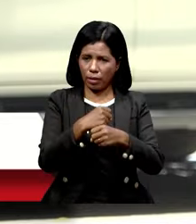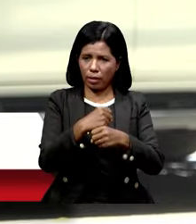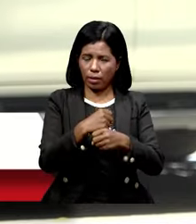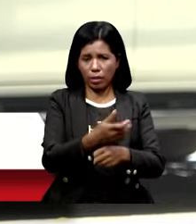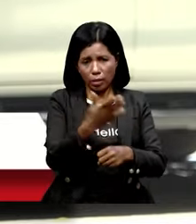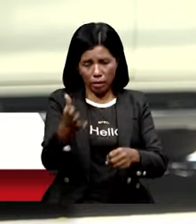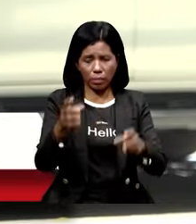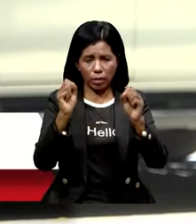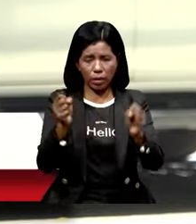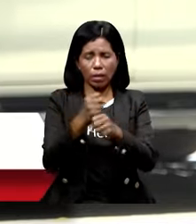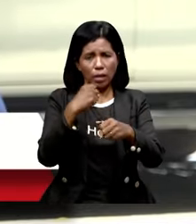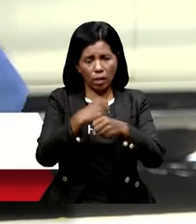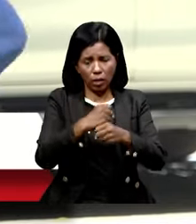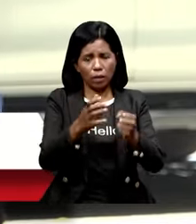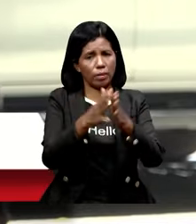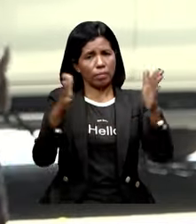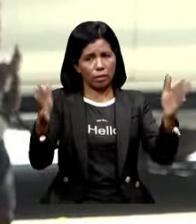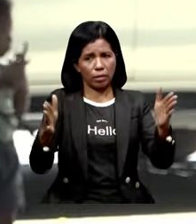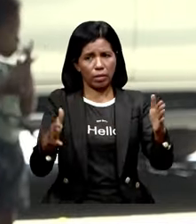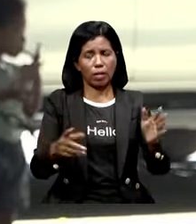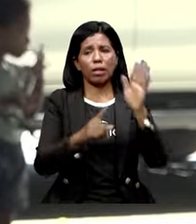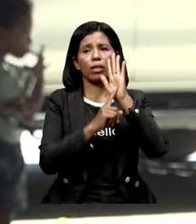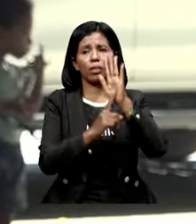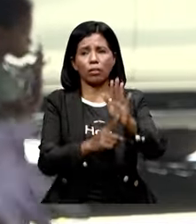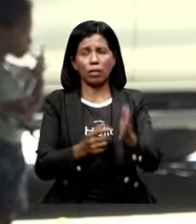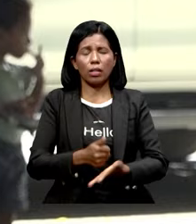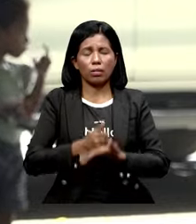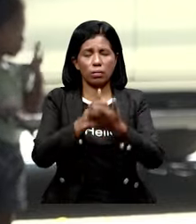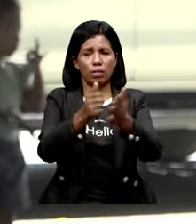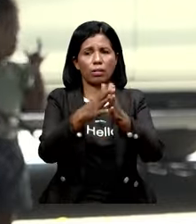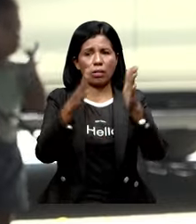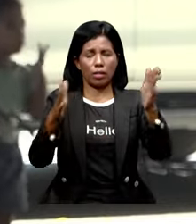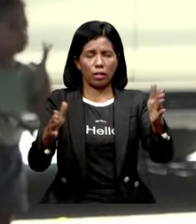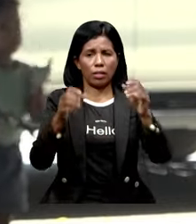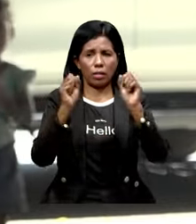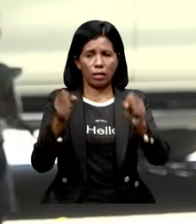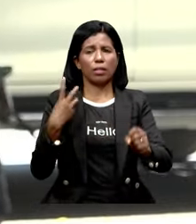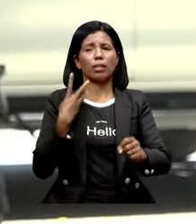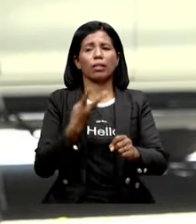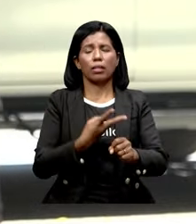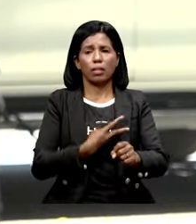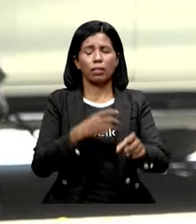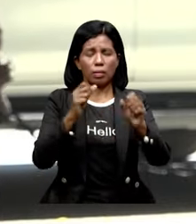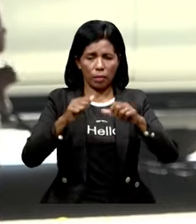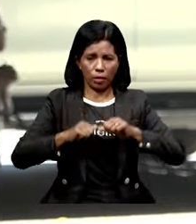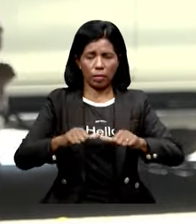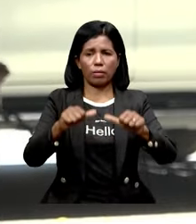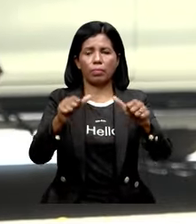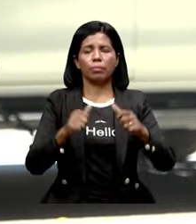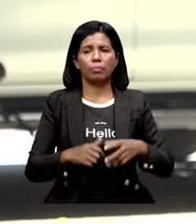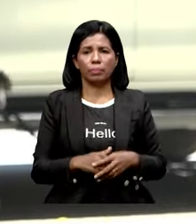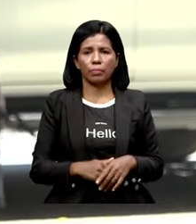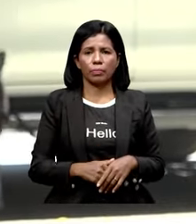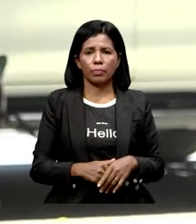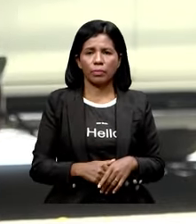Halo Liu. Liu é tudo Liu, ajuda Liu, hoje é de Bele Lara.